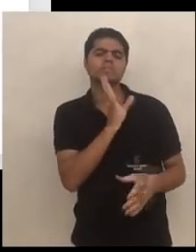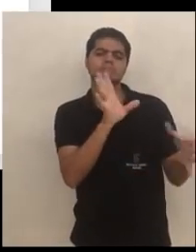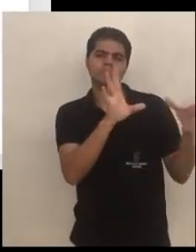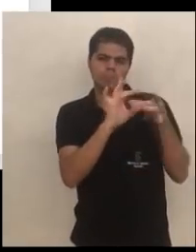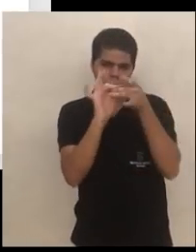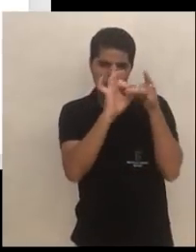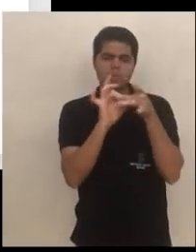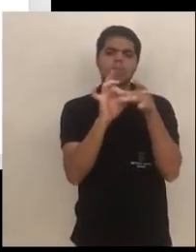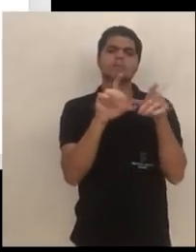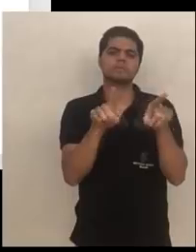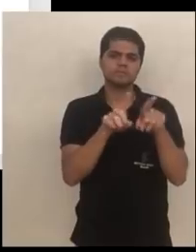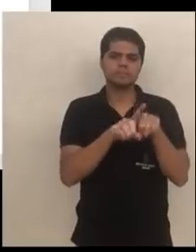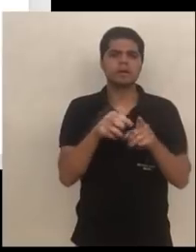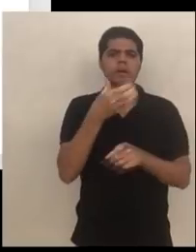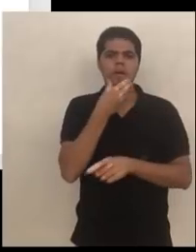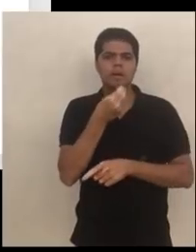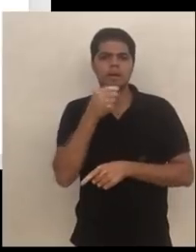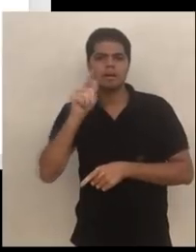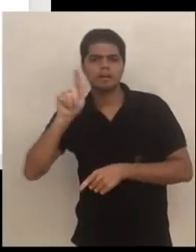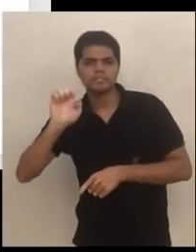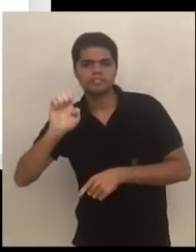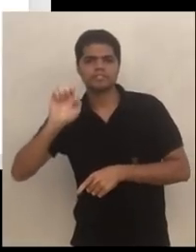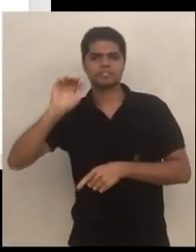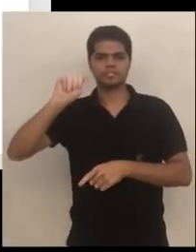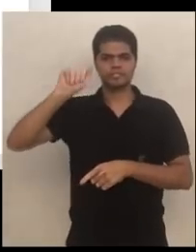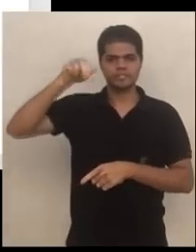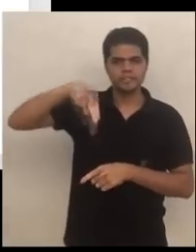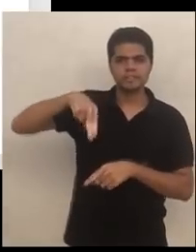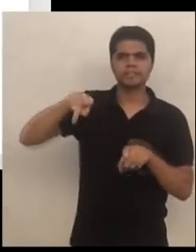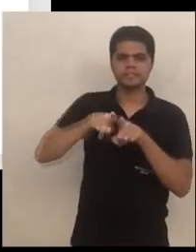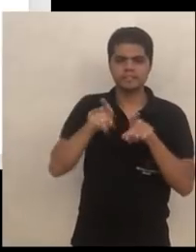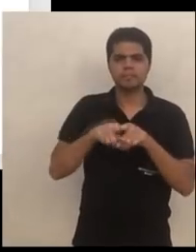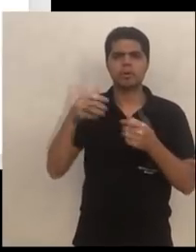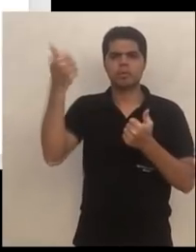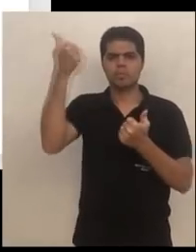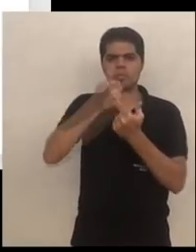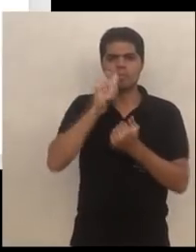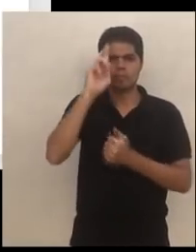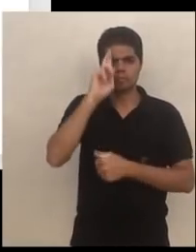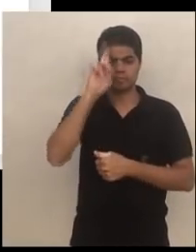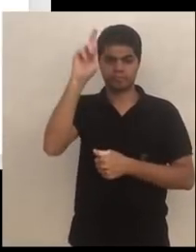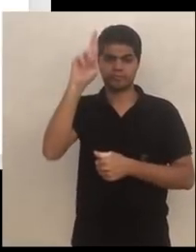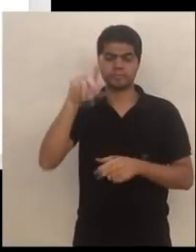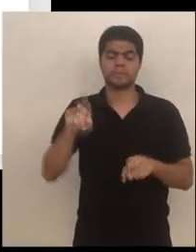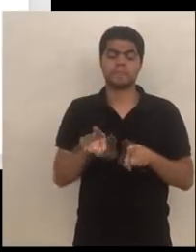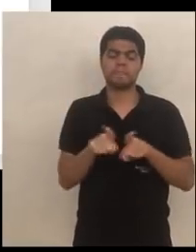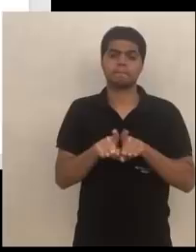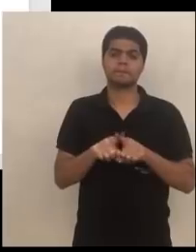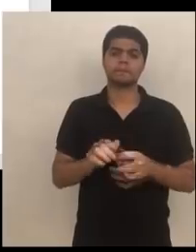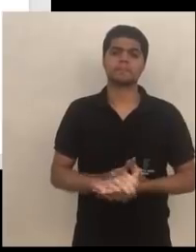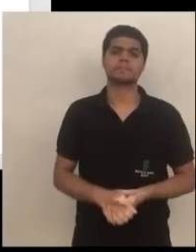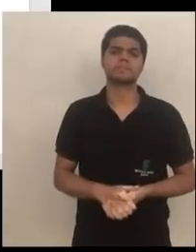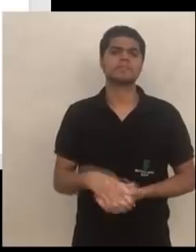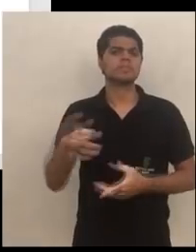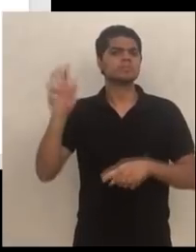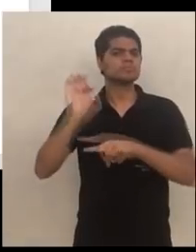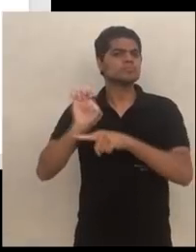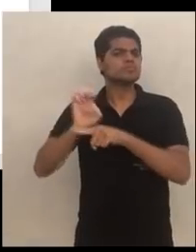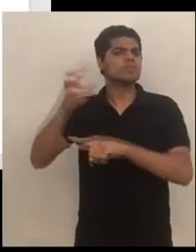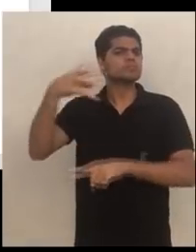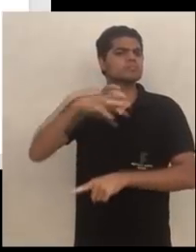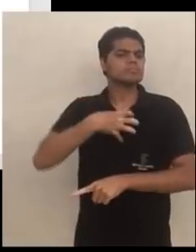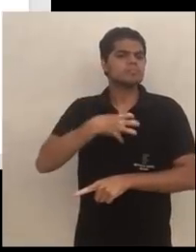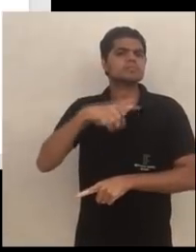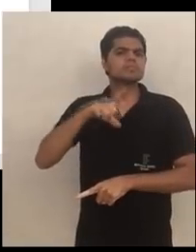Bahiaté, certo? Geandro aí na chefia de gabinete na SDR, e nós temos aí o Estado da Bahia, por